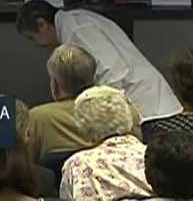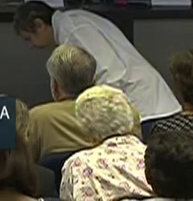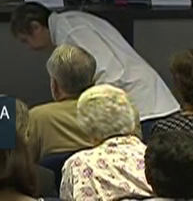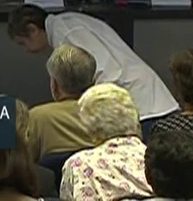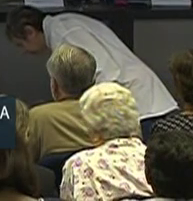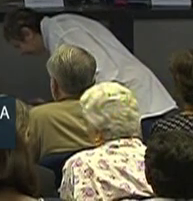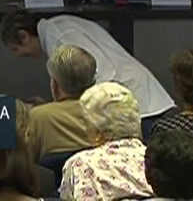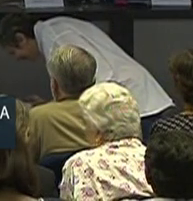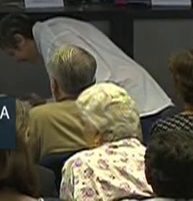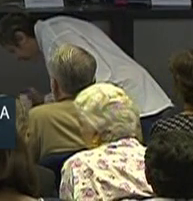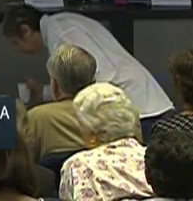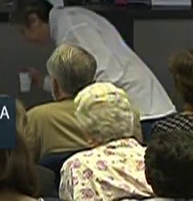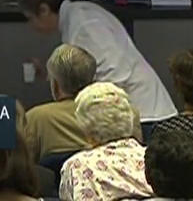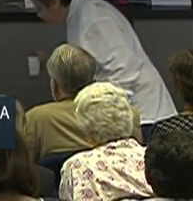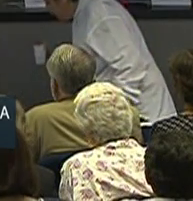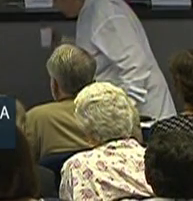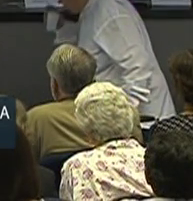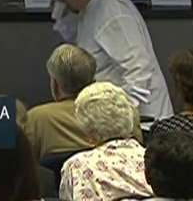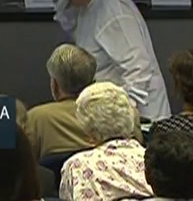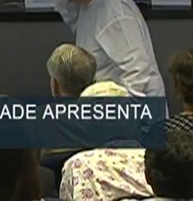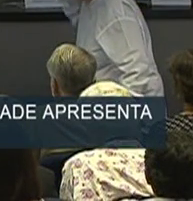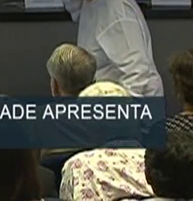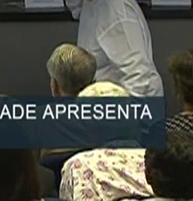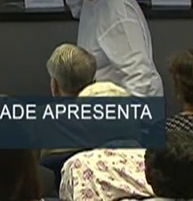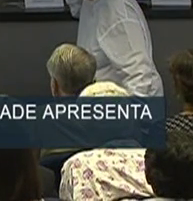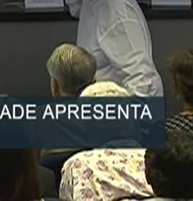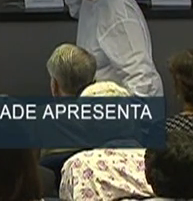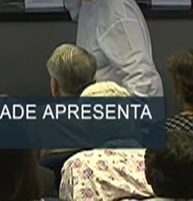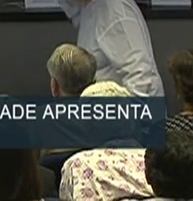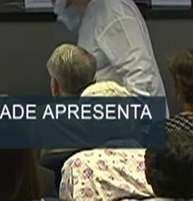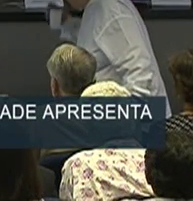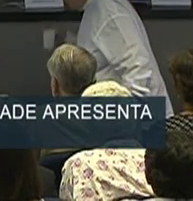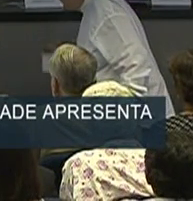Está dando, gente? Bom.